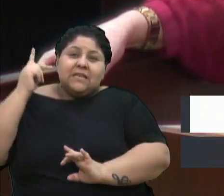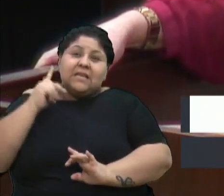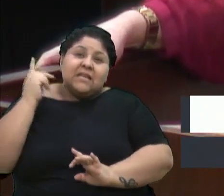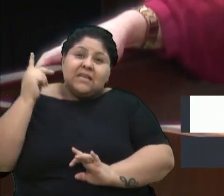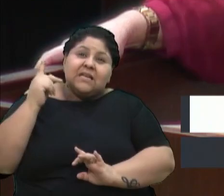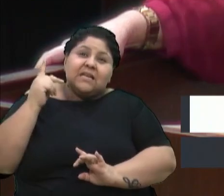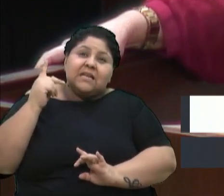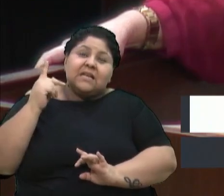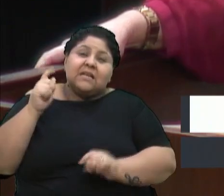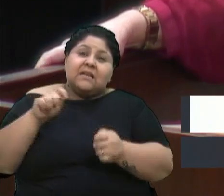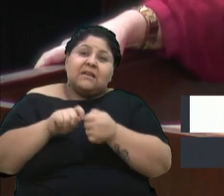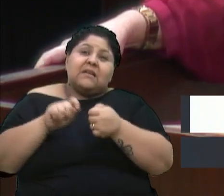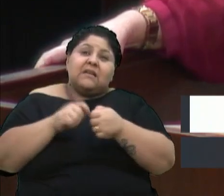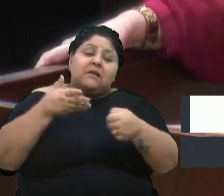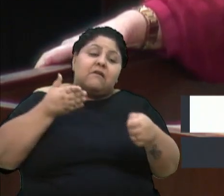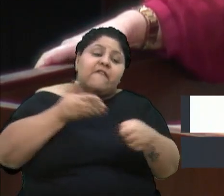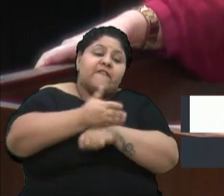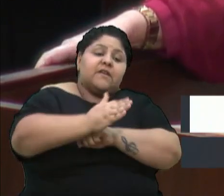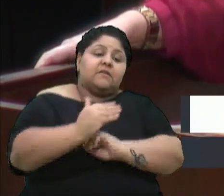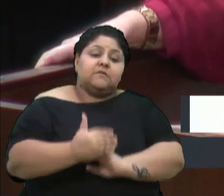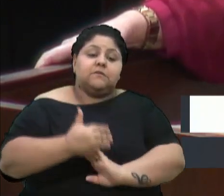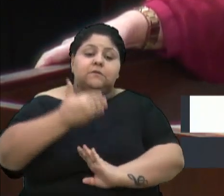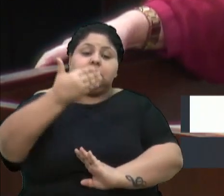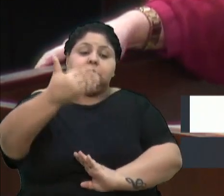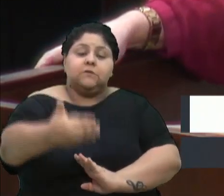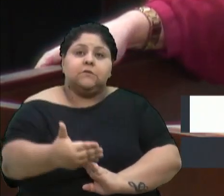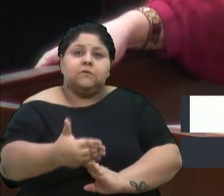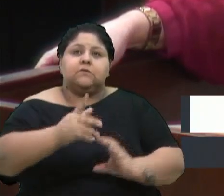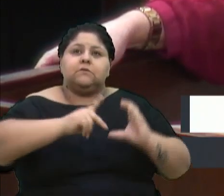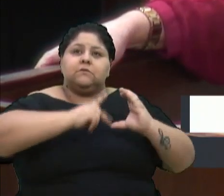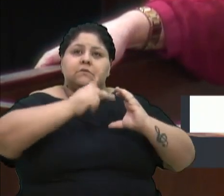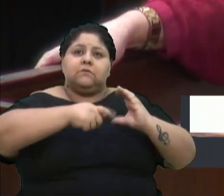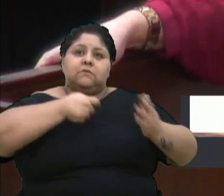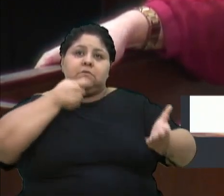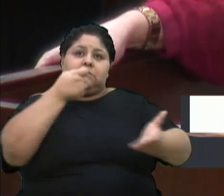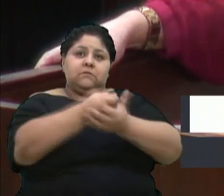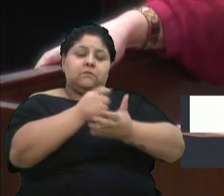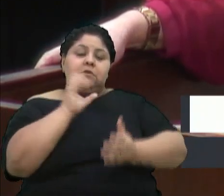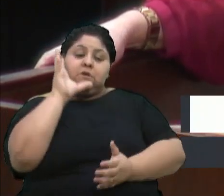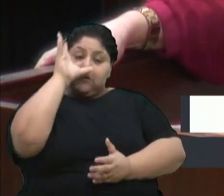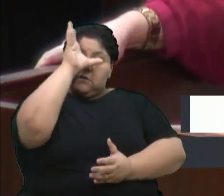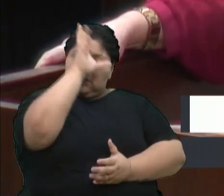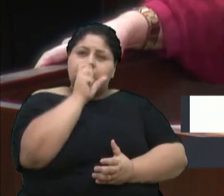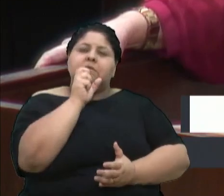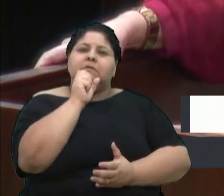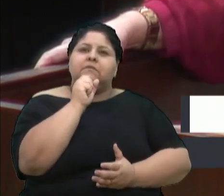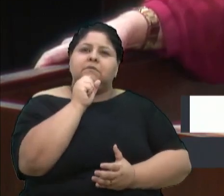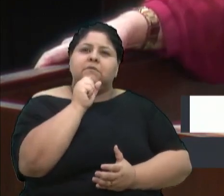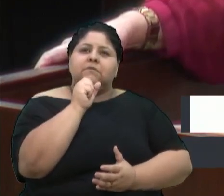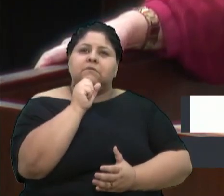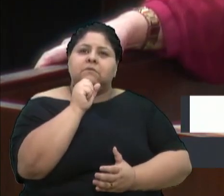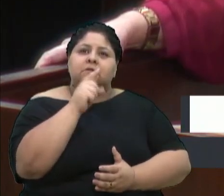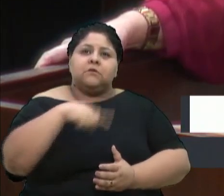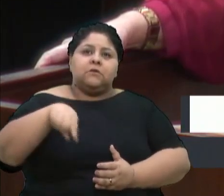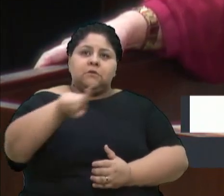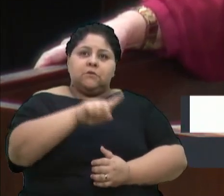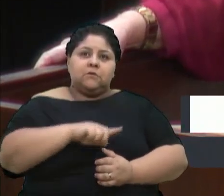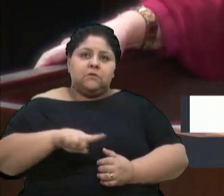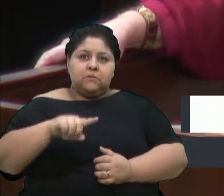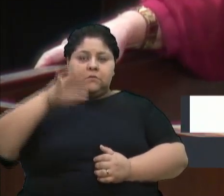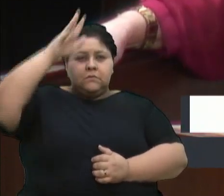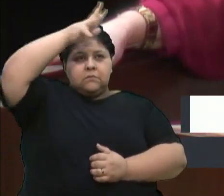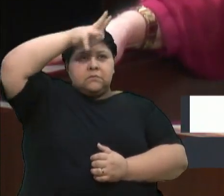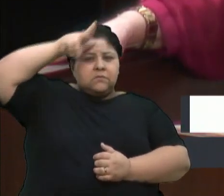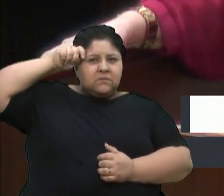compõem a Frente Parlamentar em Defesa da Aprendizagem no nosso município,